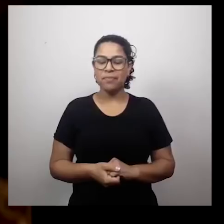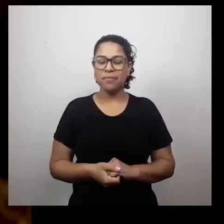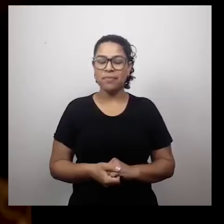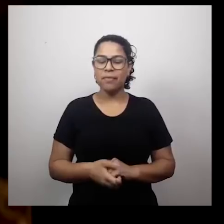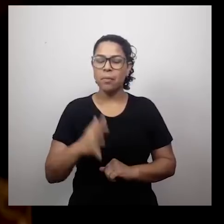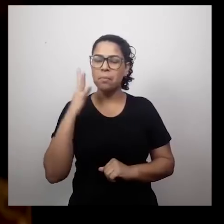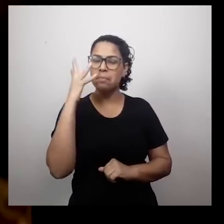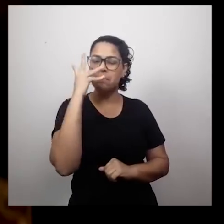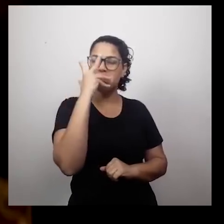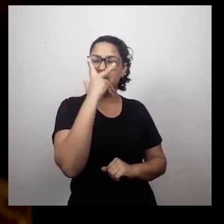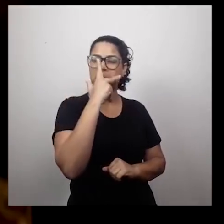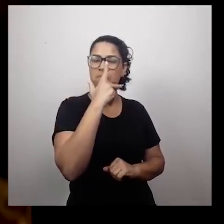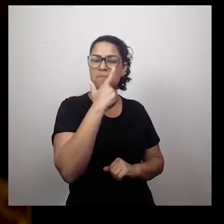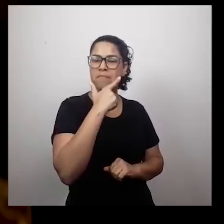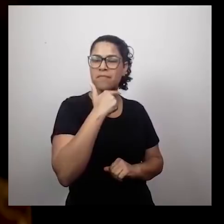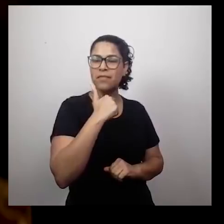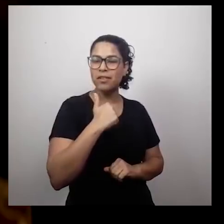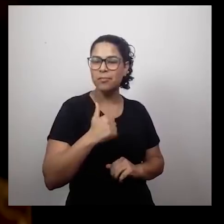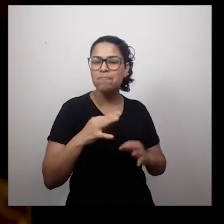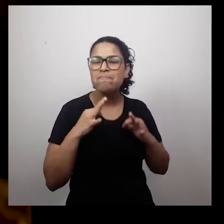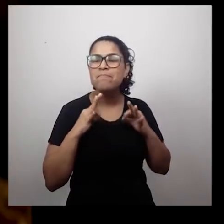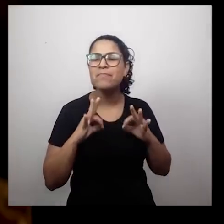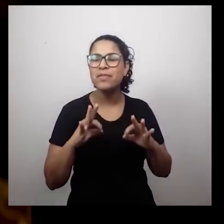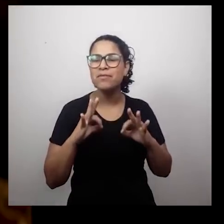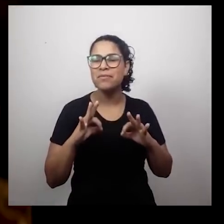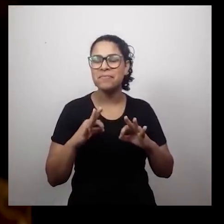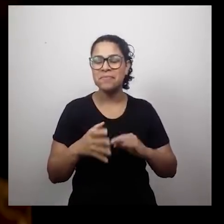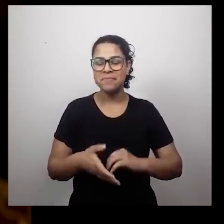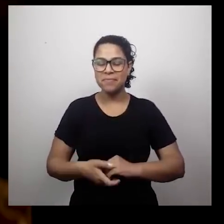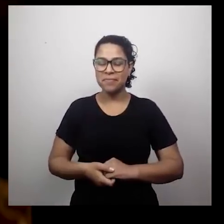So beautiful, so pretty.